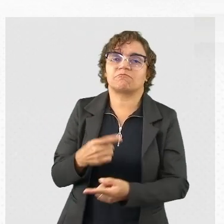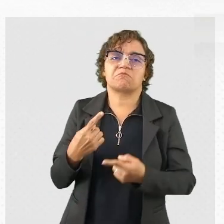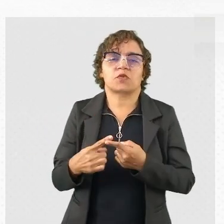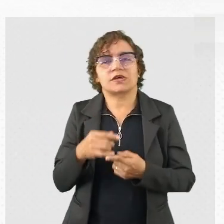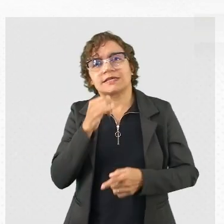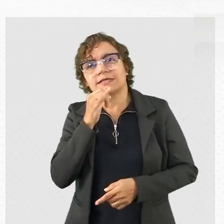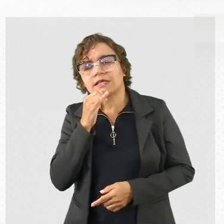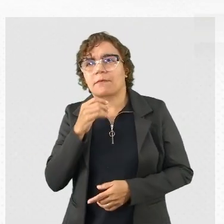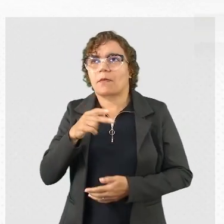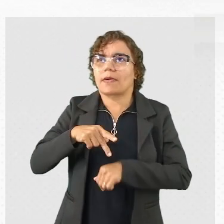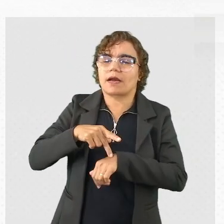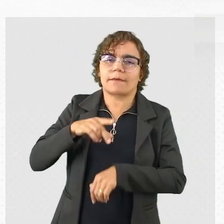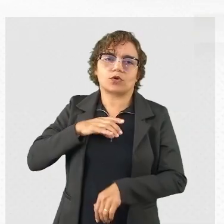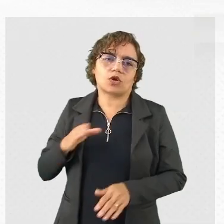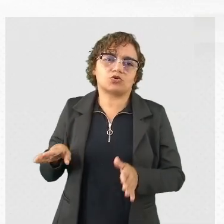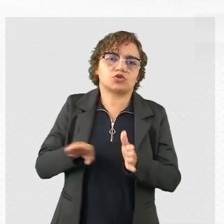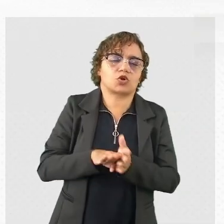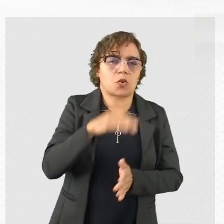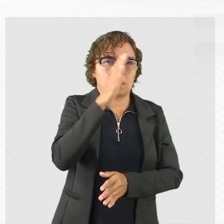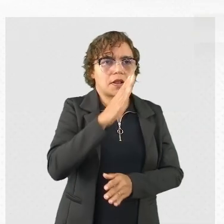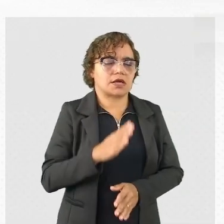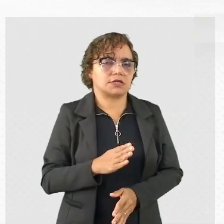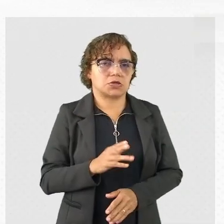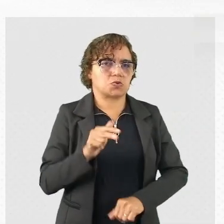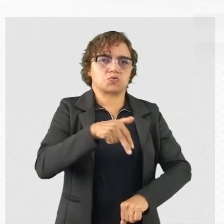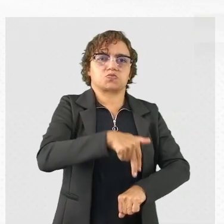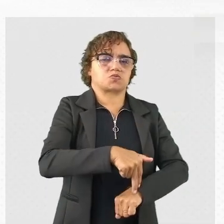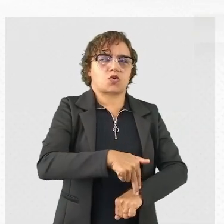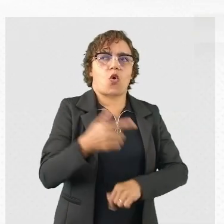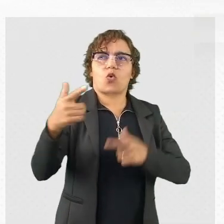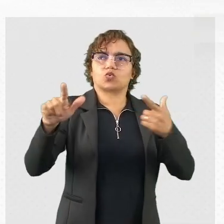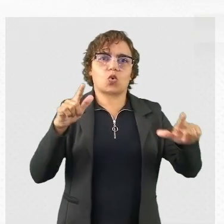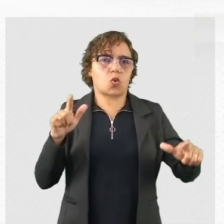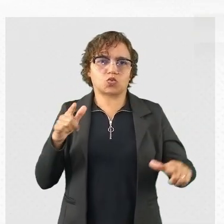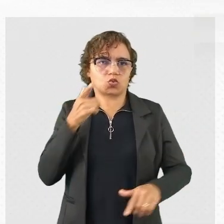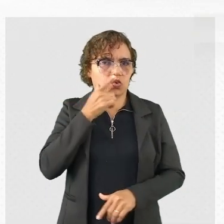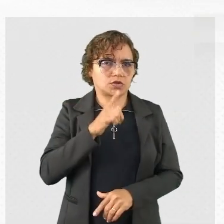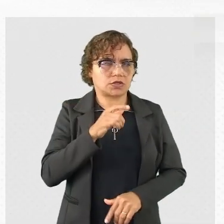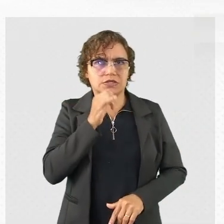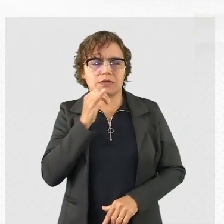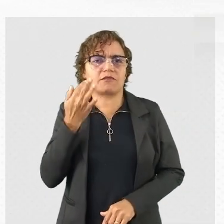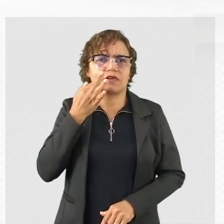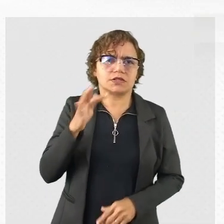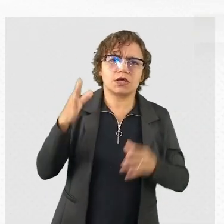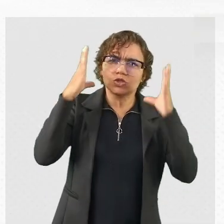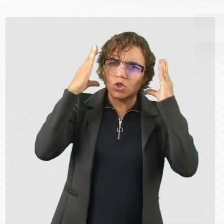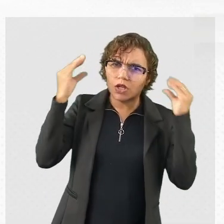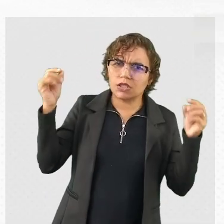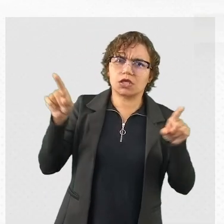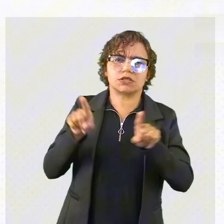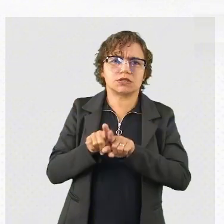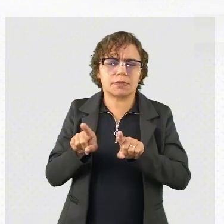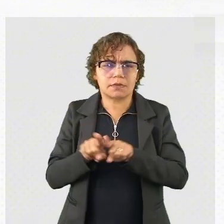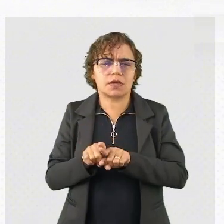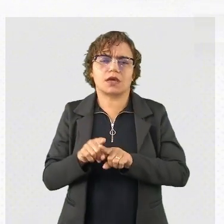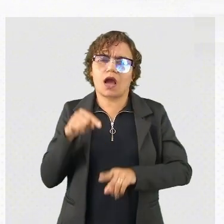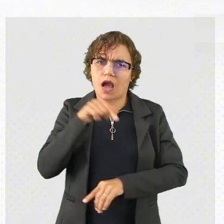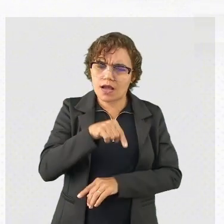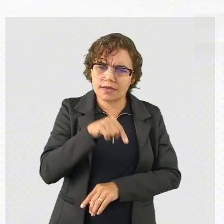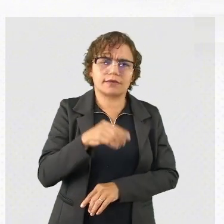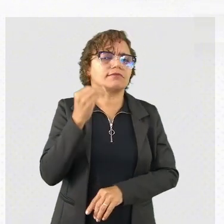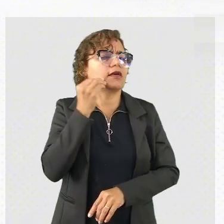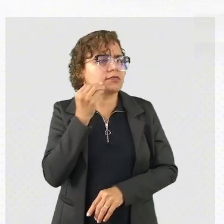chegou aqui, já dominou o território e ninguém mais tentou se apossar dele. Não, franceses, holandeses estavam também por aqui e